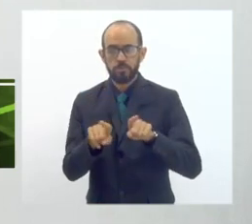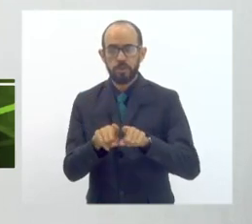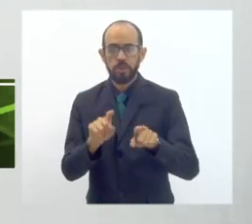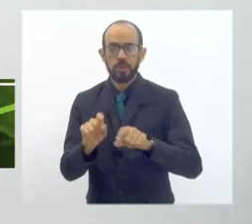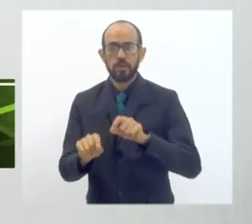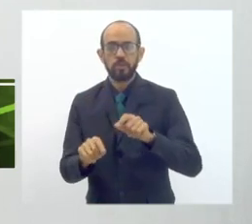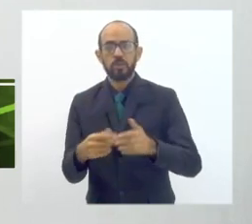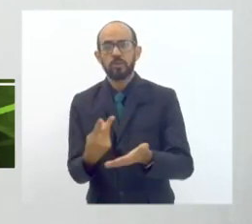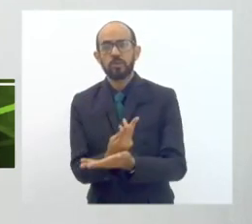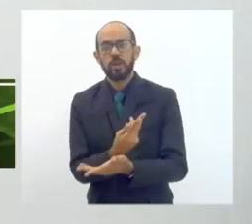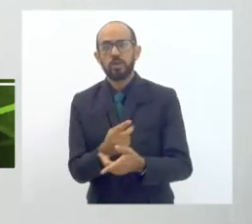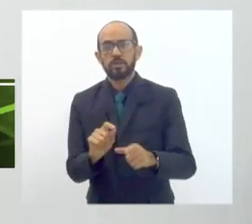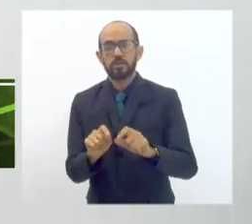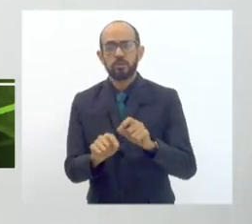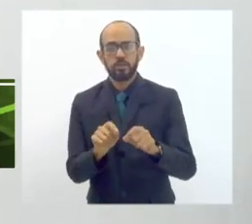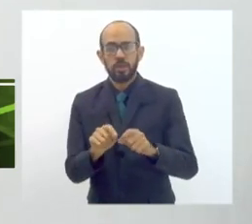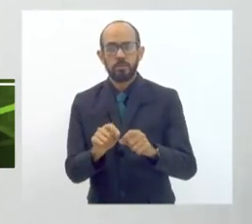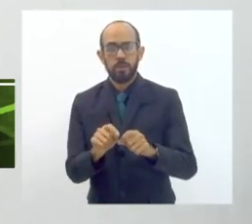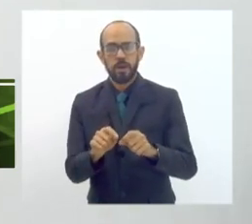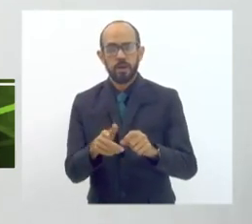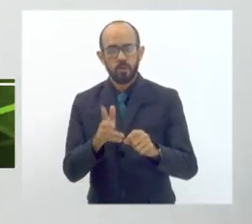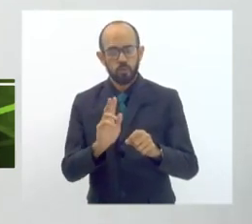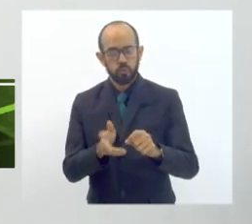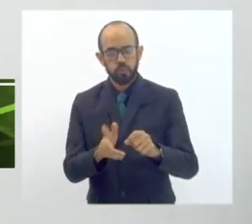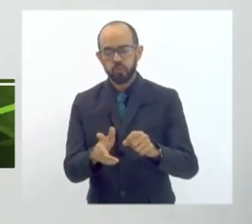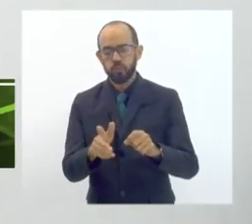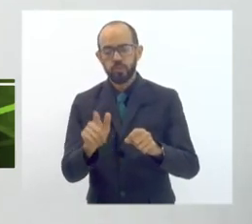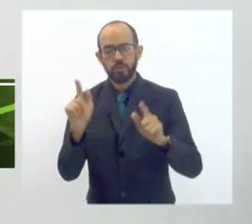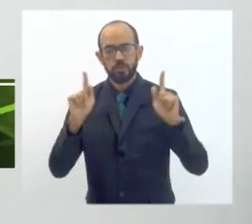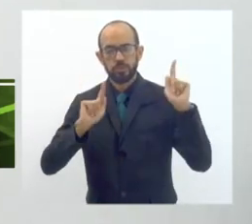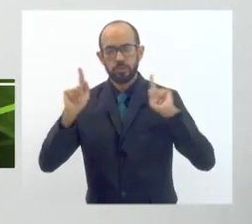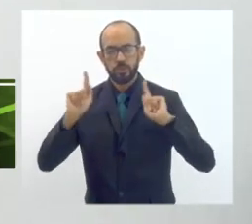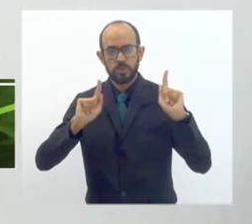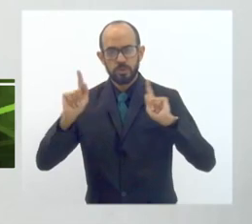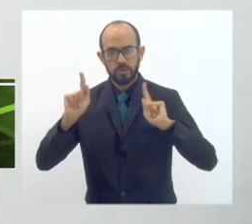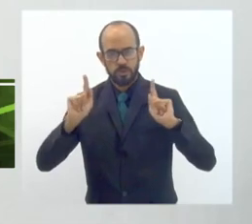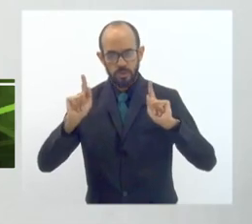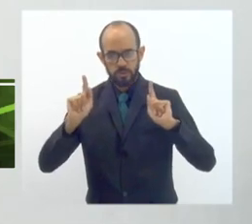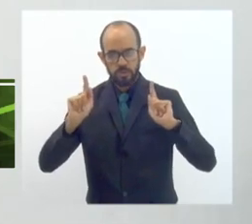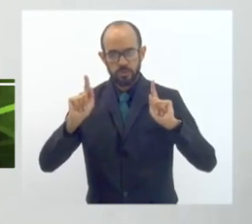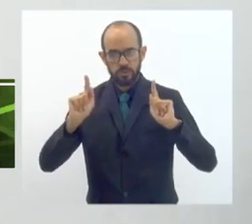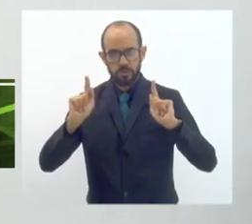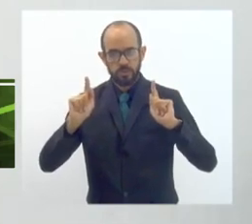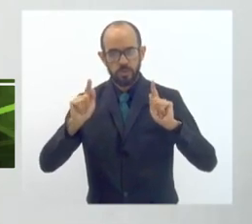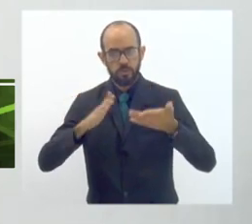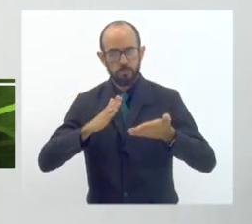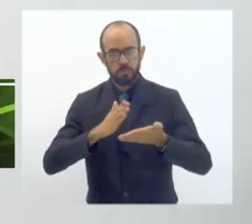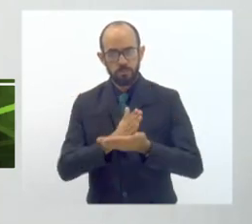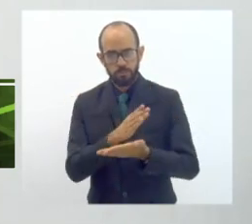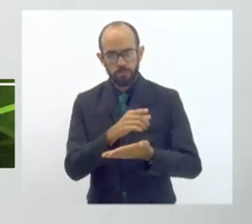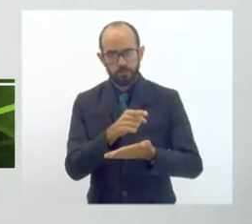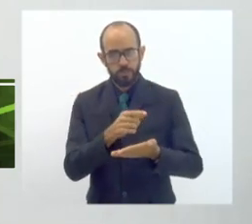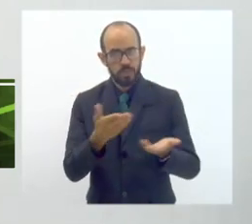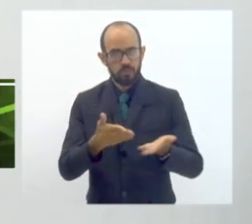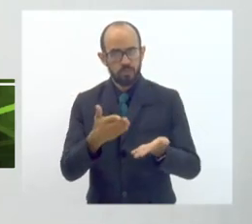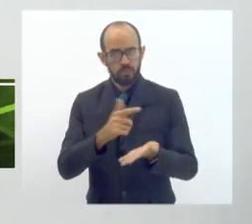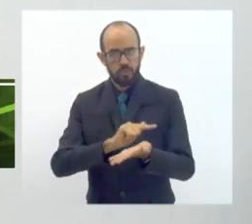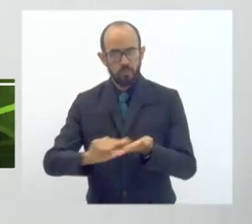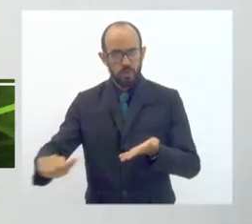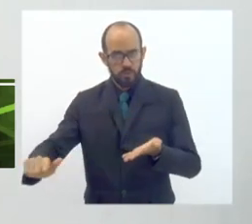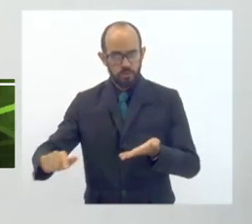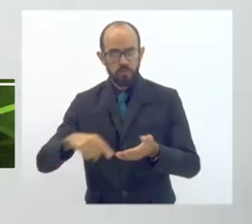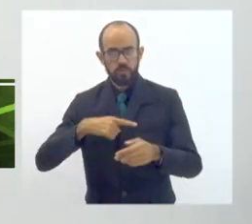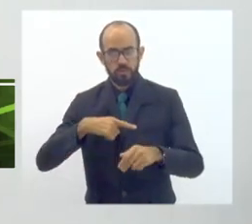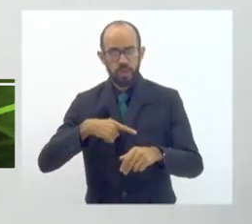também para sucessivos pregões, licitações com itens frustrados, desertos, onde ainda existe uma